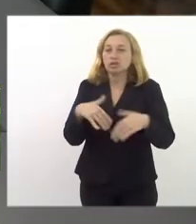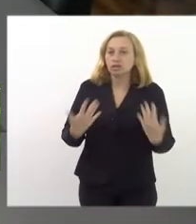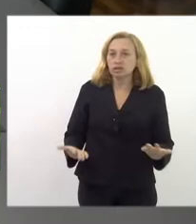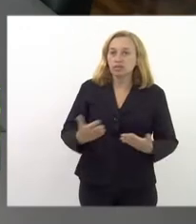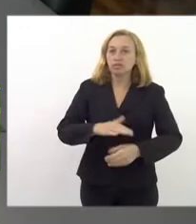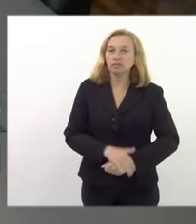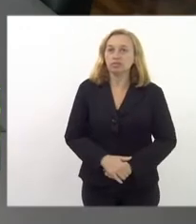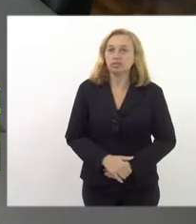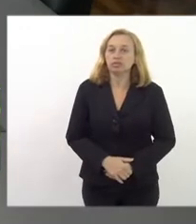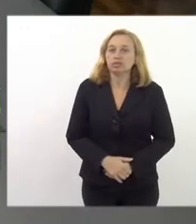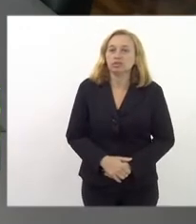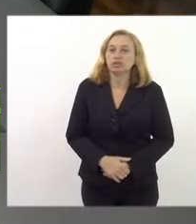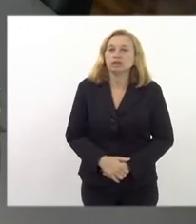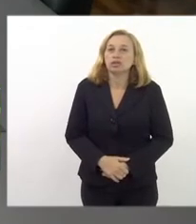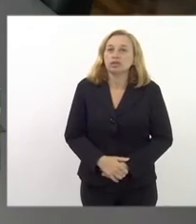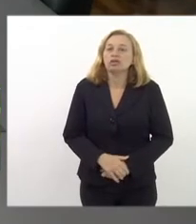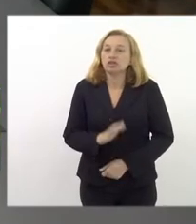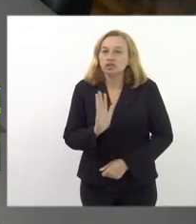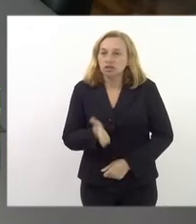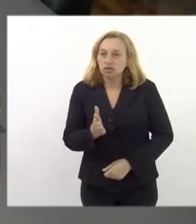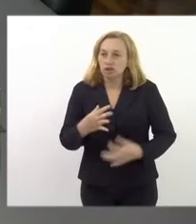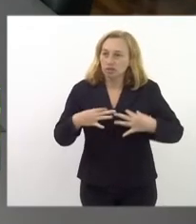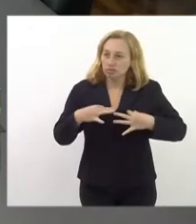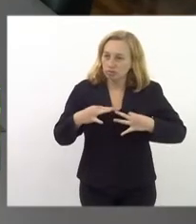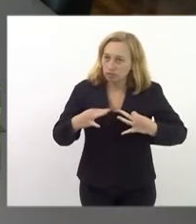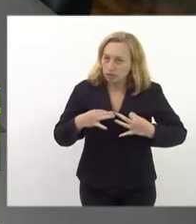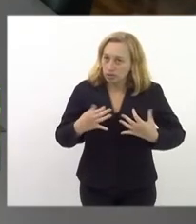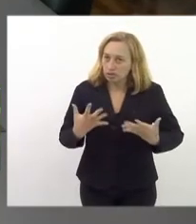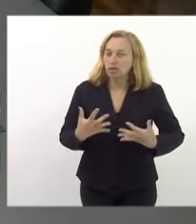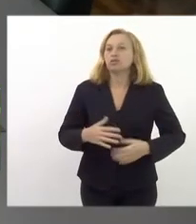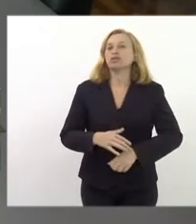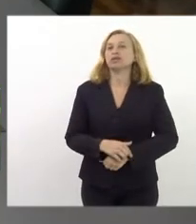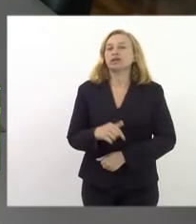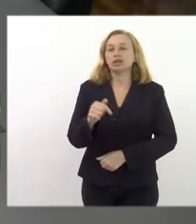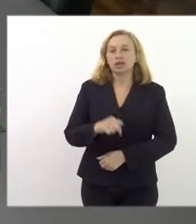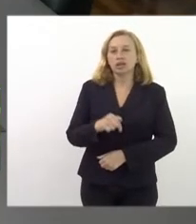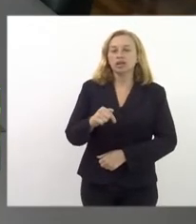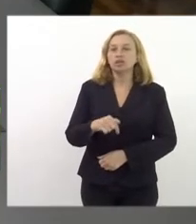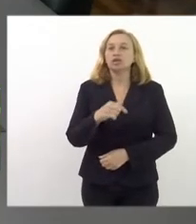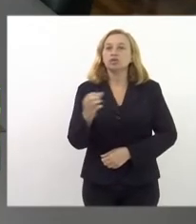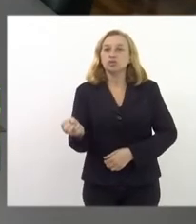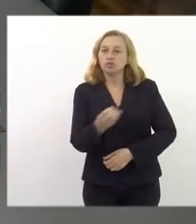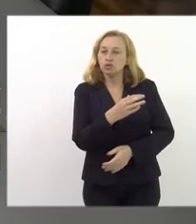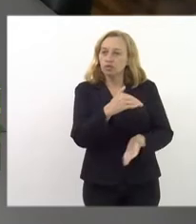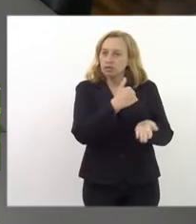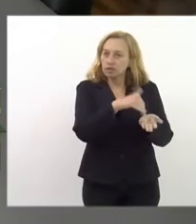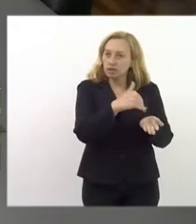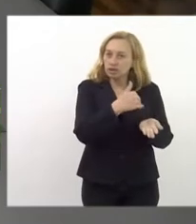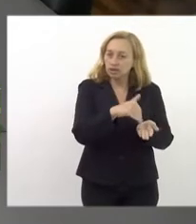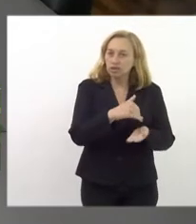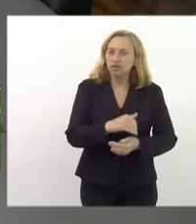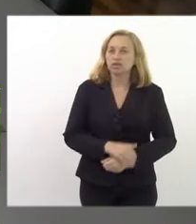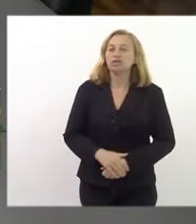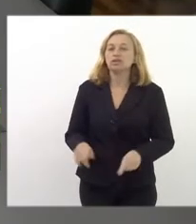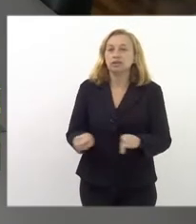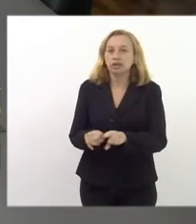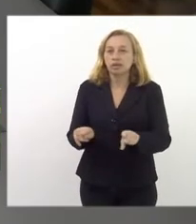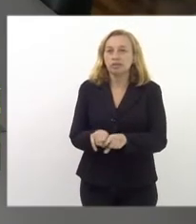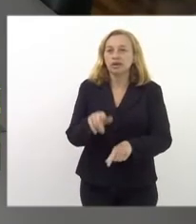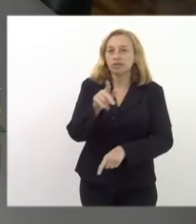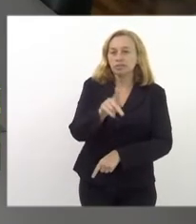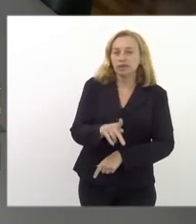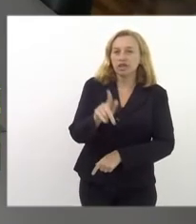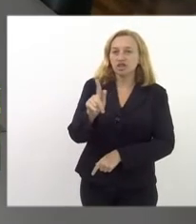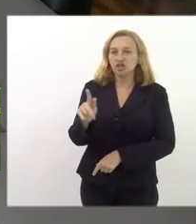eu já me coloquei à disposição, tanto aqui do novo secretário, quanto da PGE,